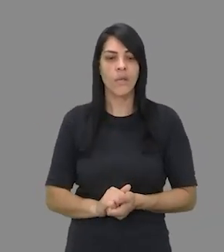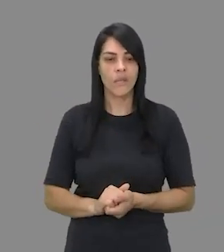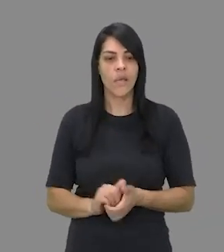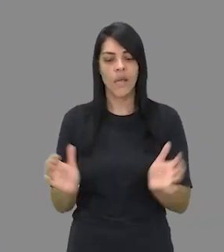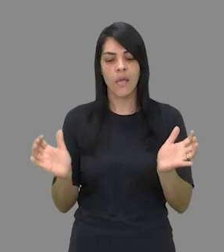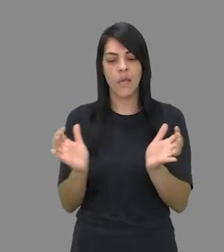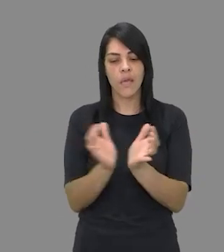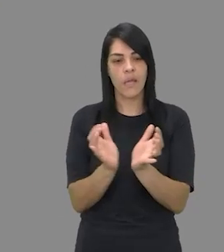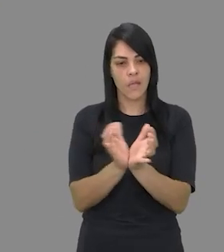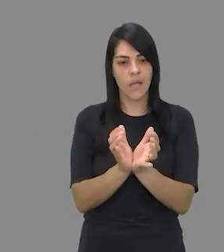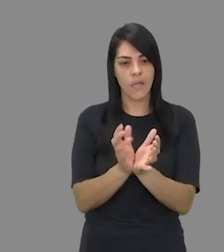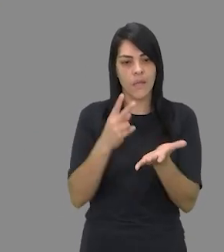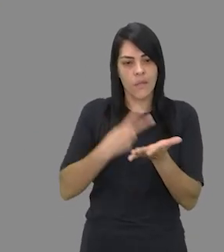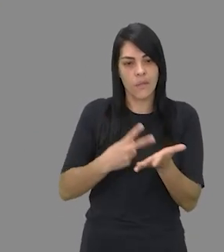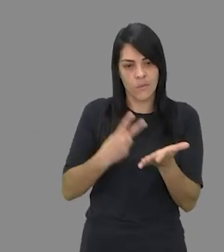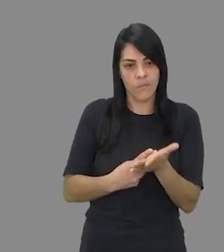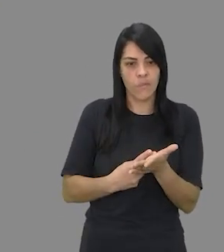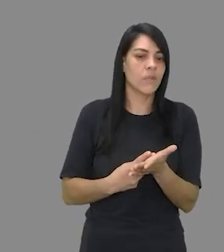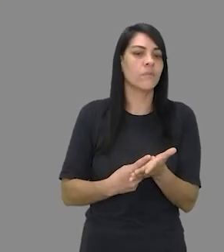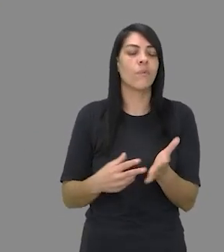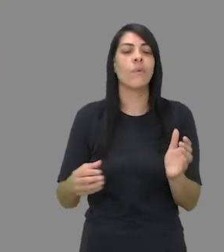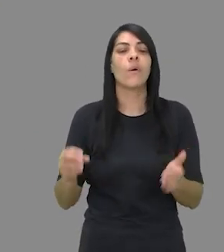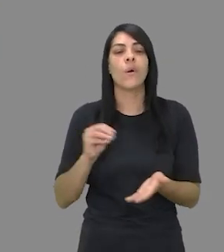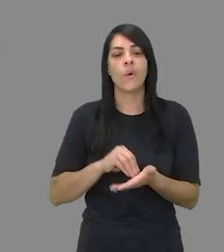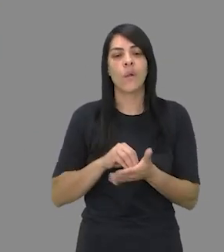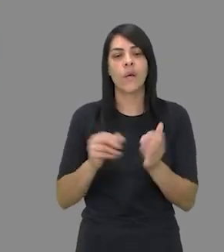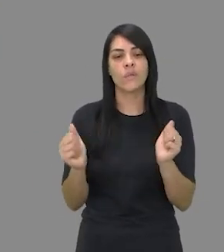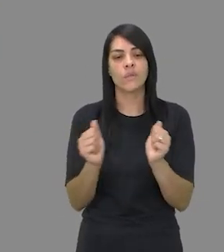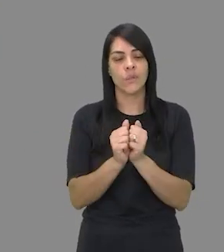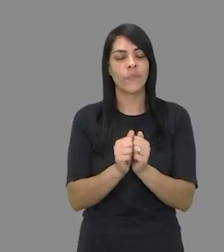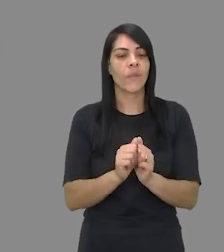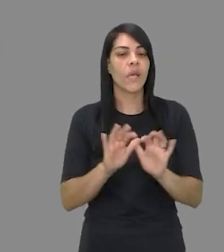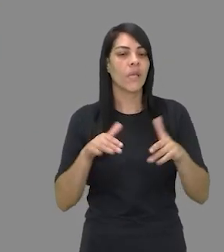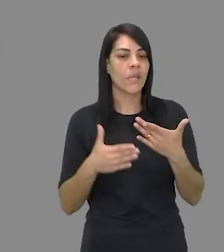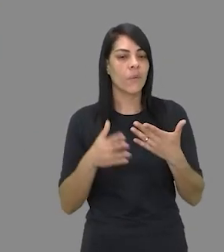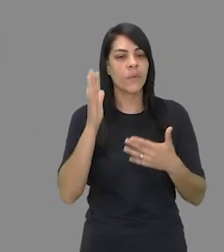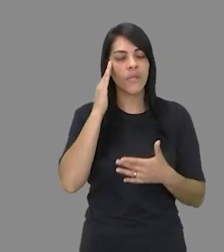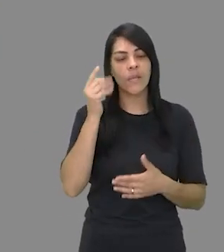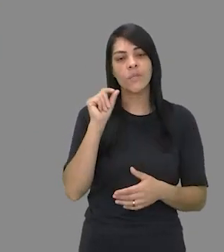classificados nas modalidades, certo? E aí, entende-se assim,